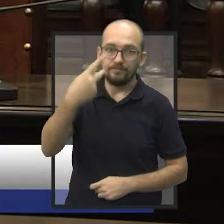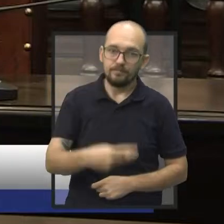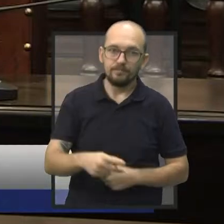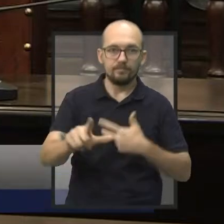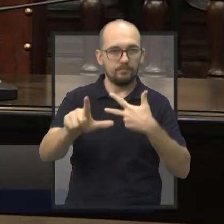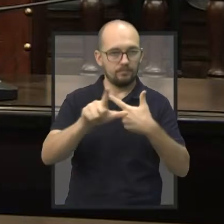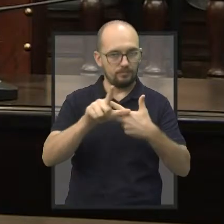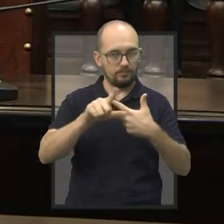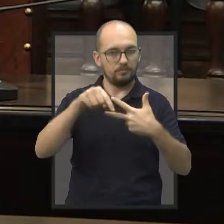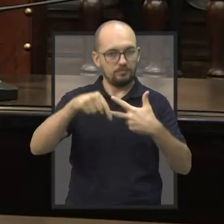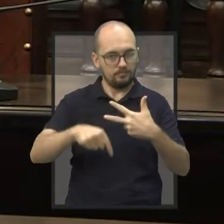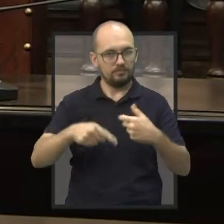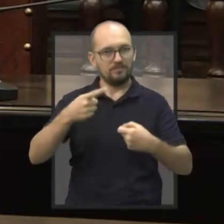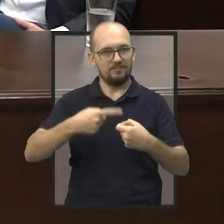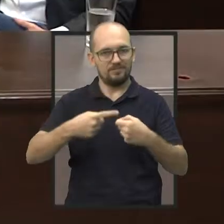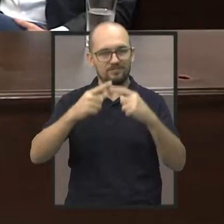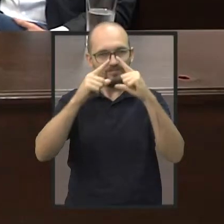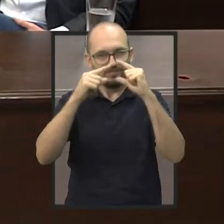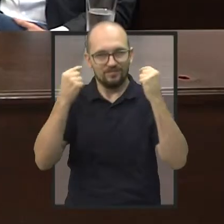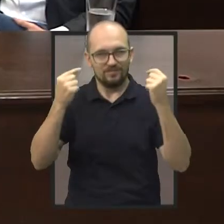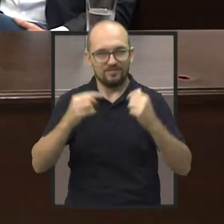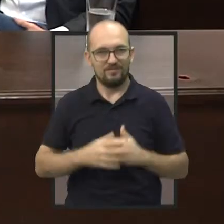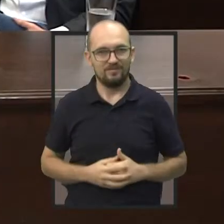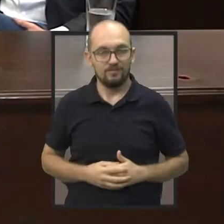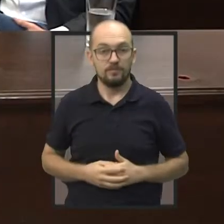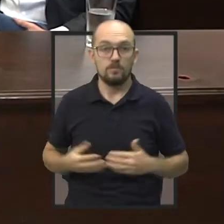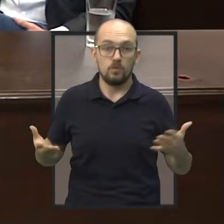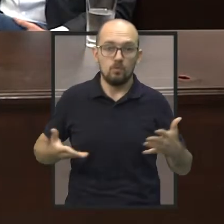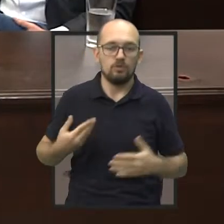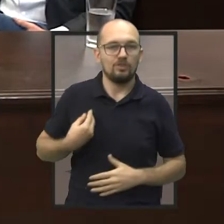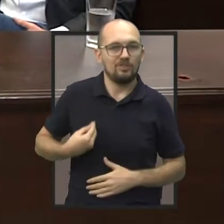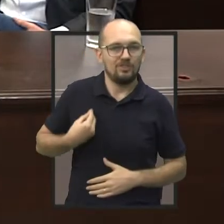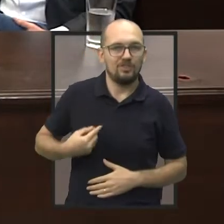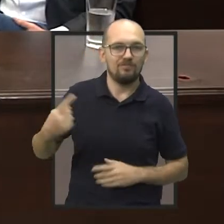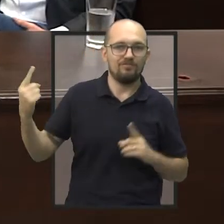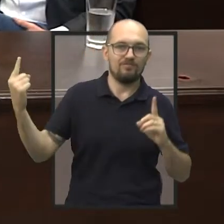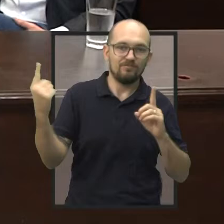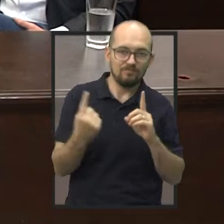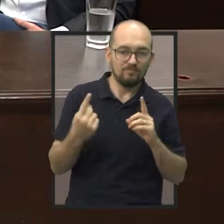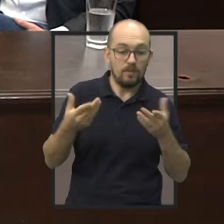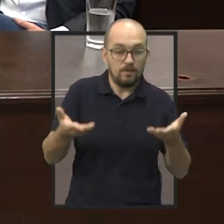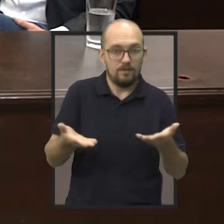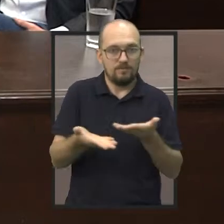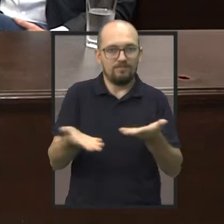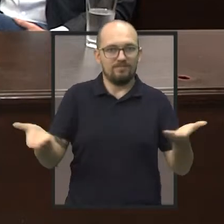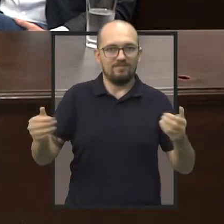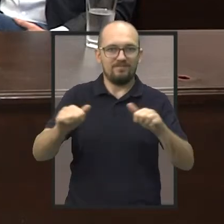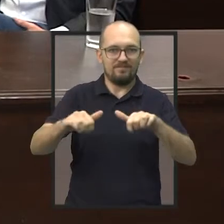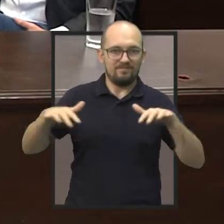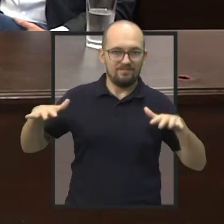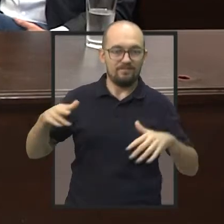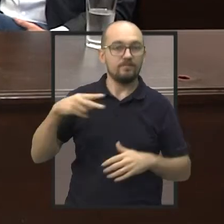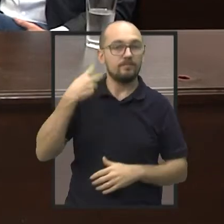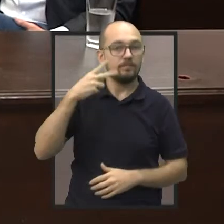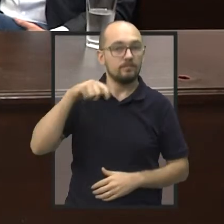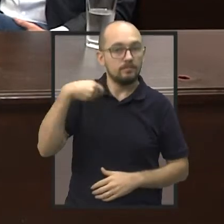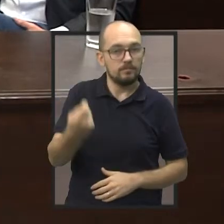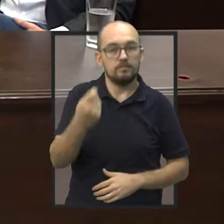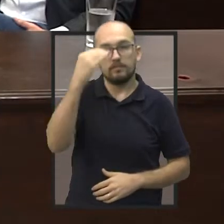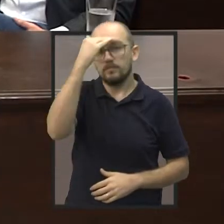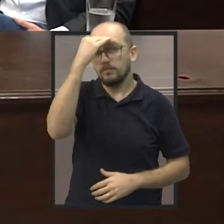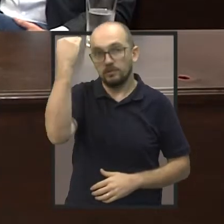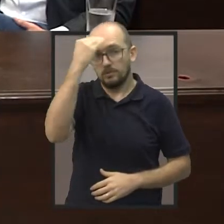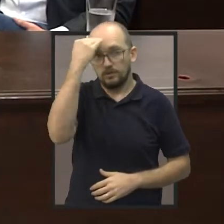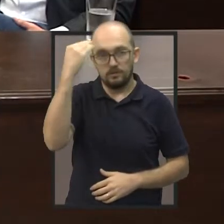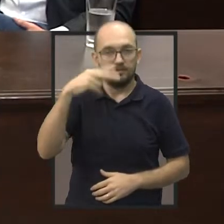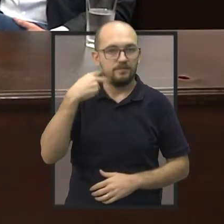o Legislativo jauense. E na edição de hoje, eu estou recebendo aqui no plenário do Poder Legislativo o vereador João Pacheco.